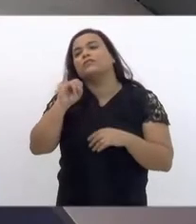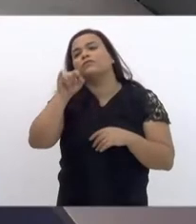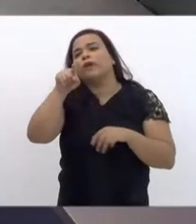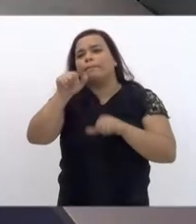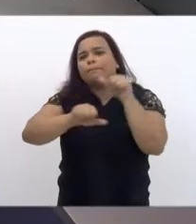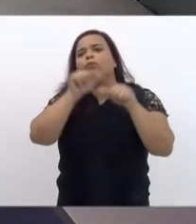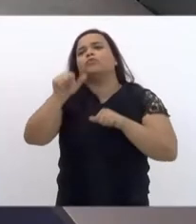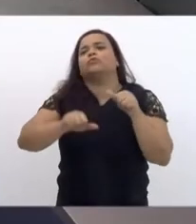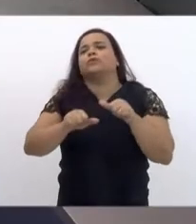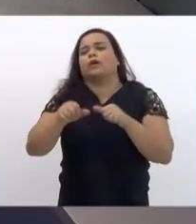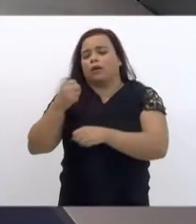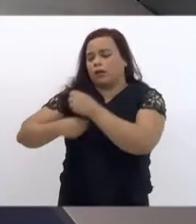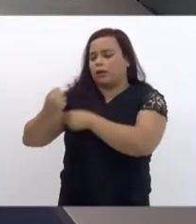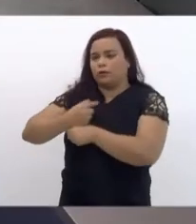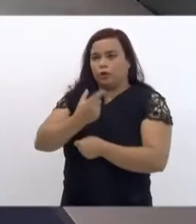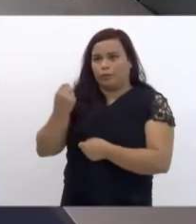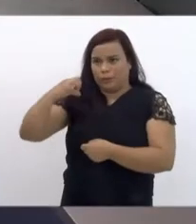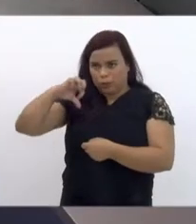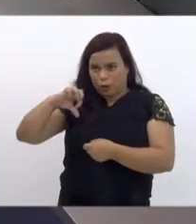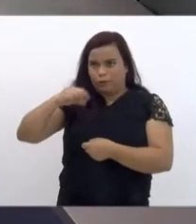lei de 2009,